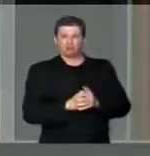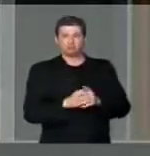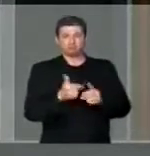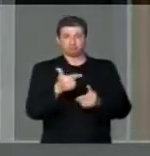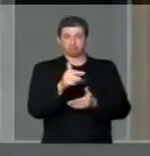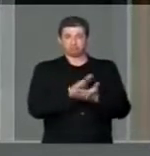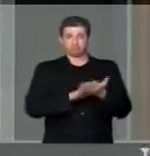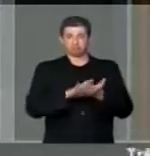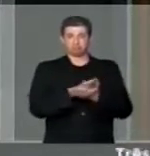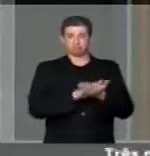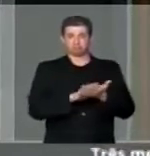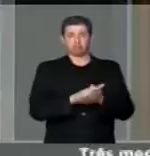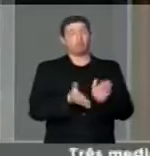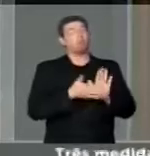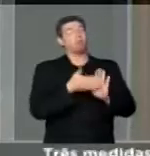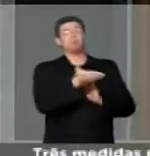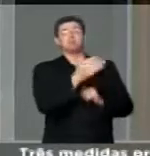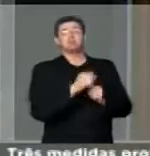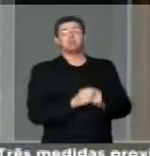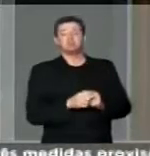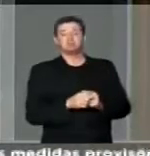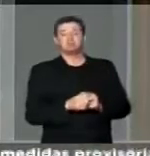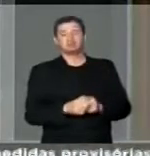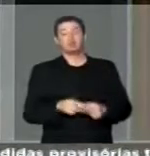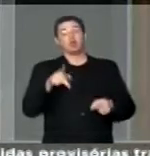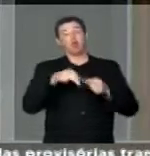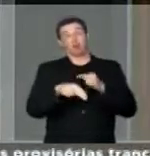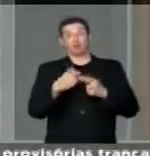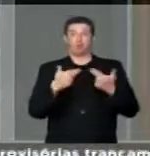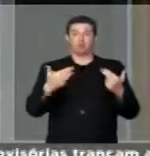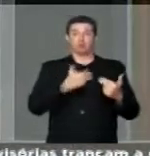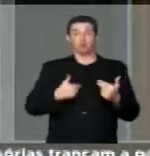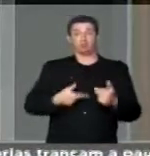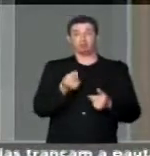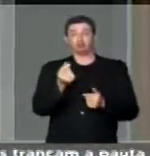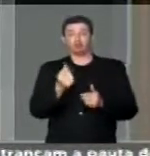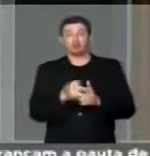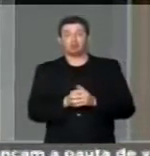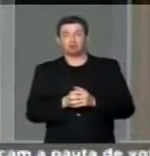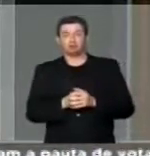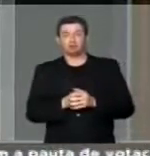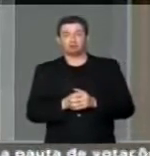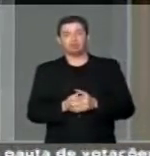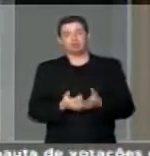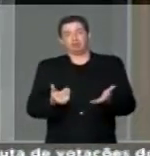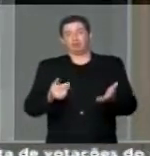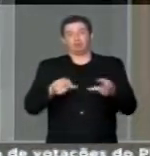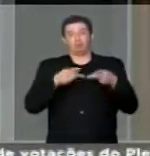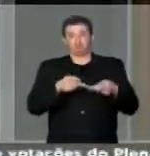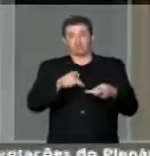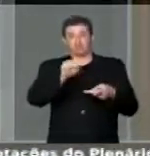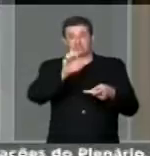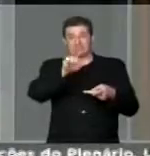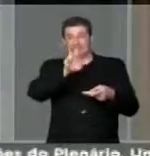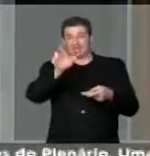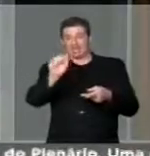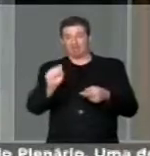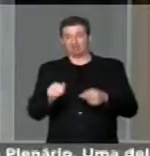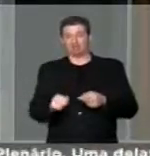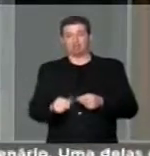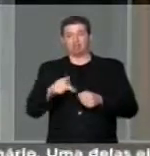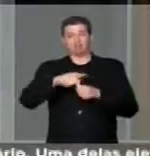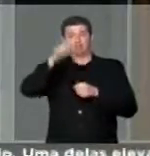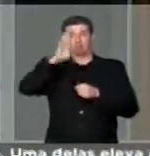crise. O que é que eles propõem? Cortar mais gastos públicos? É o projeto do José Serra de entregar